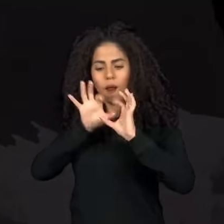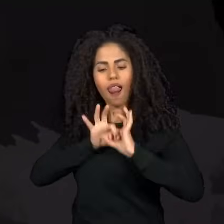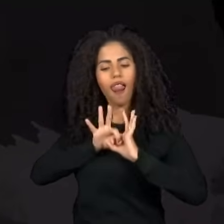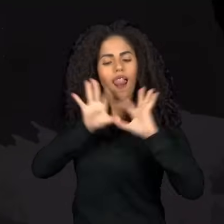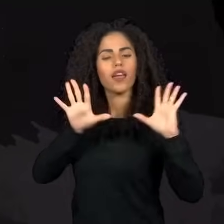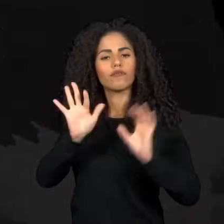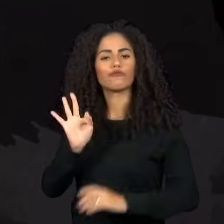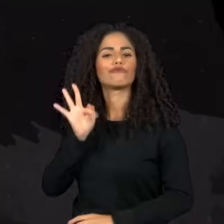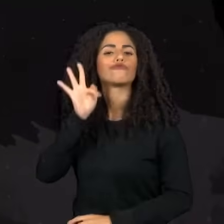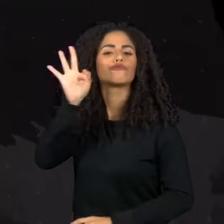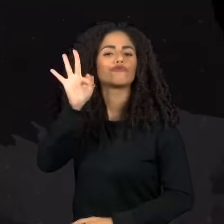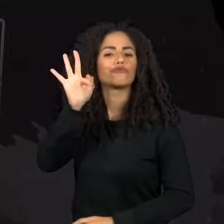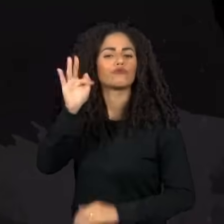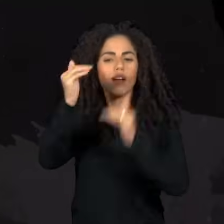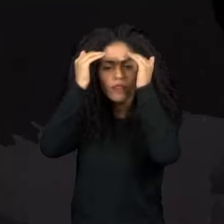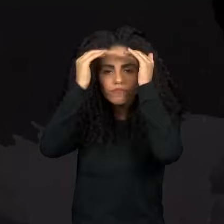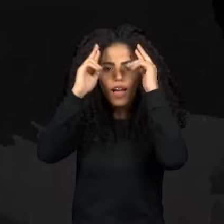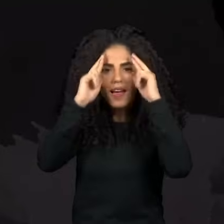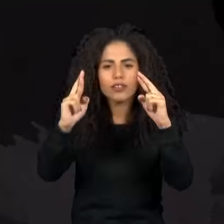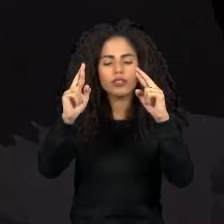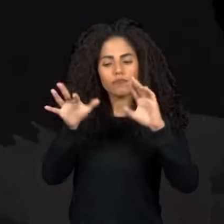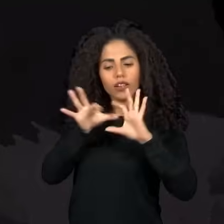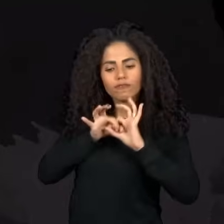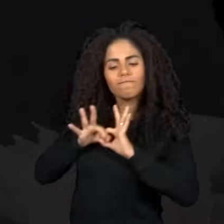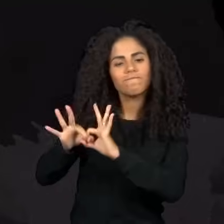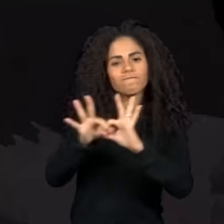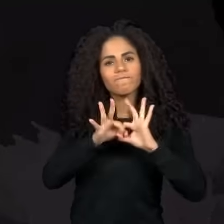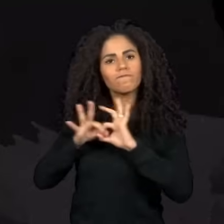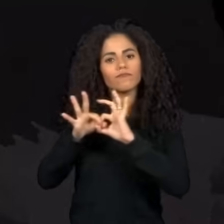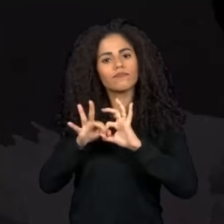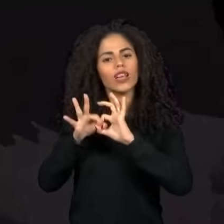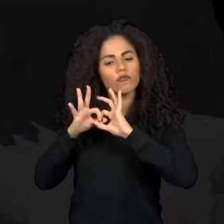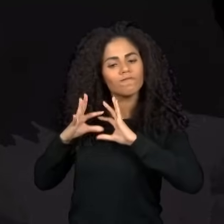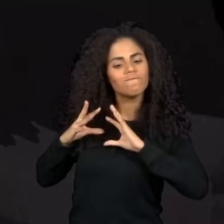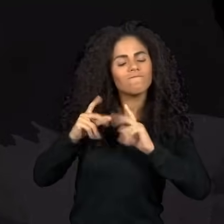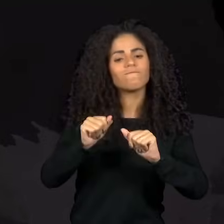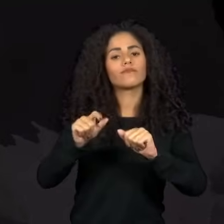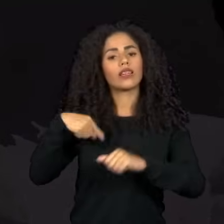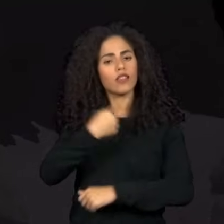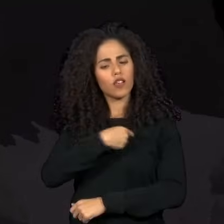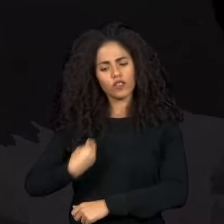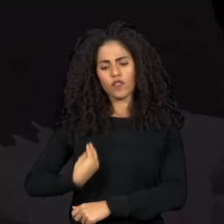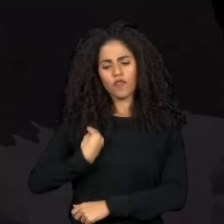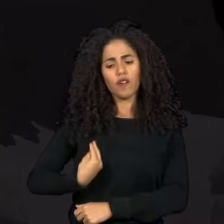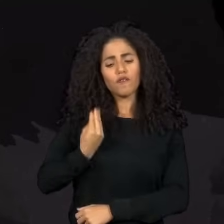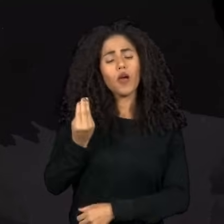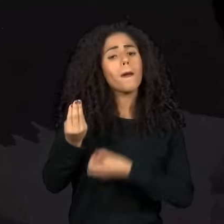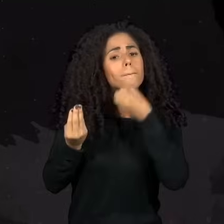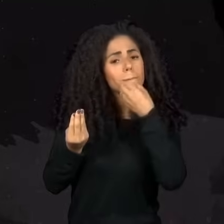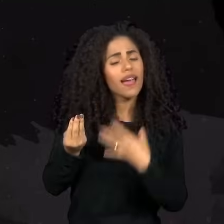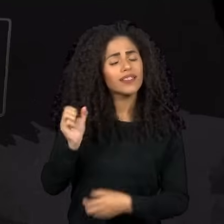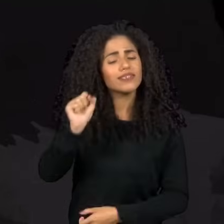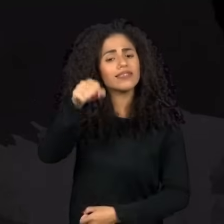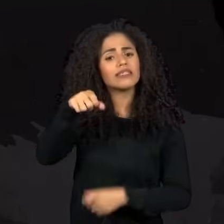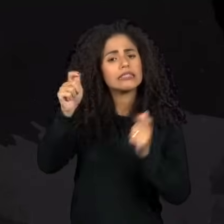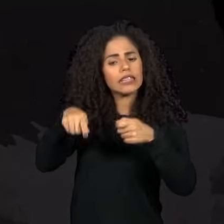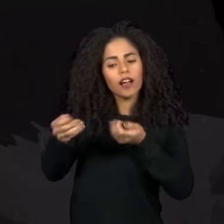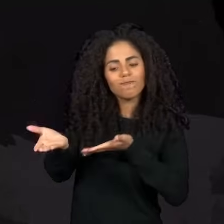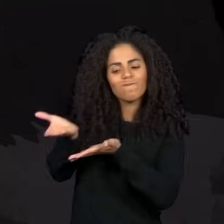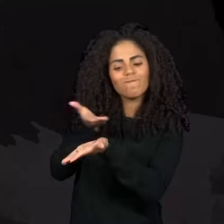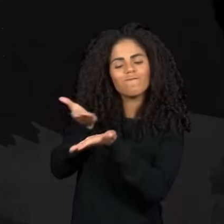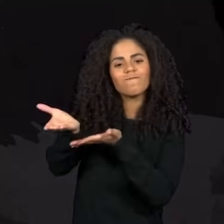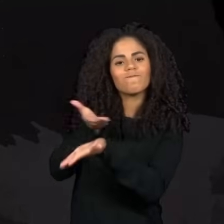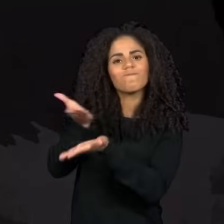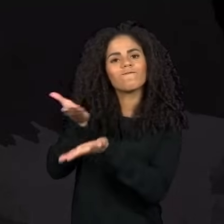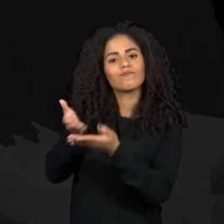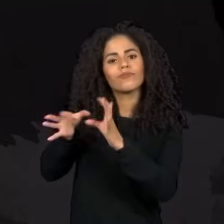mais respeito, mais união, mais diálogo, mais tudo para que a gente viver bem, sabe, nas relações que